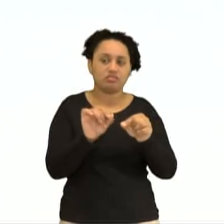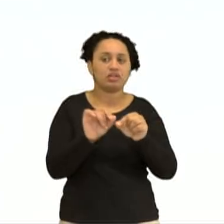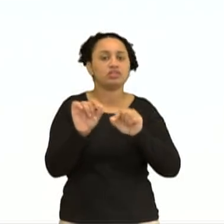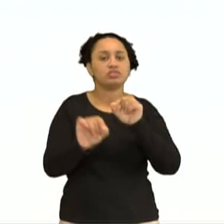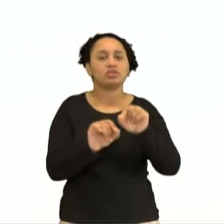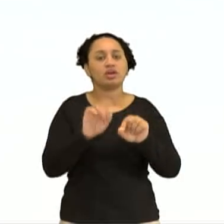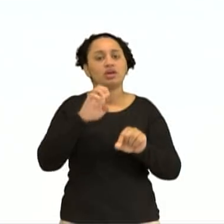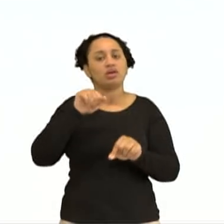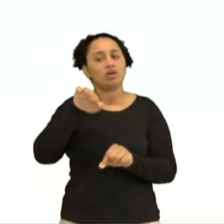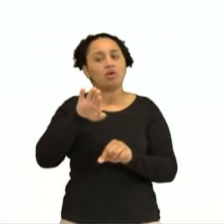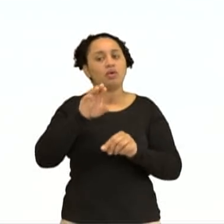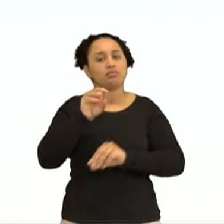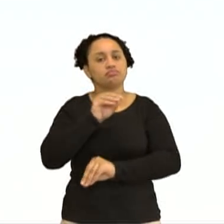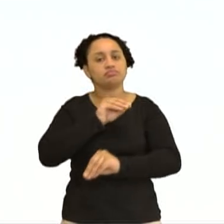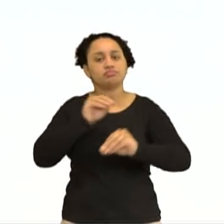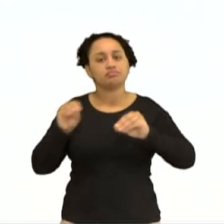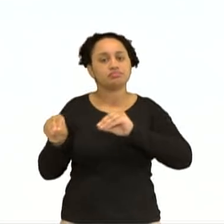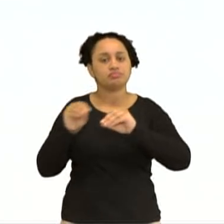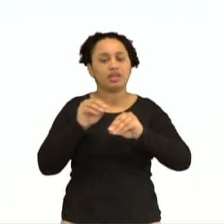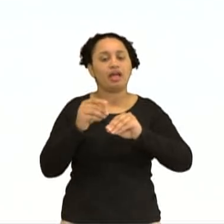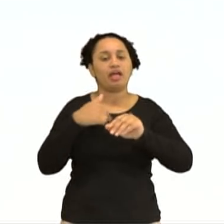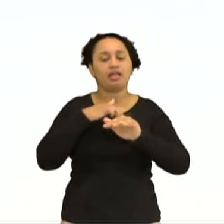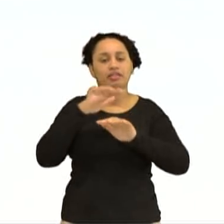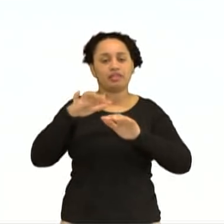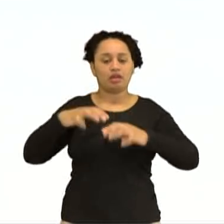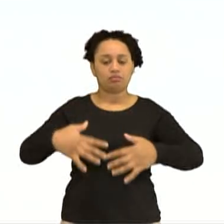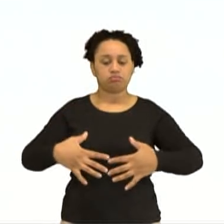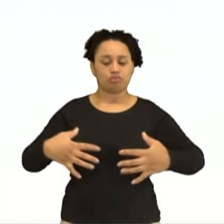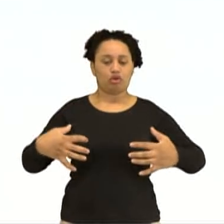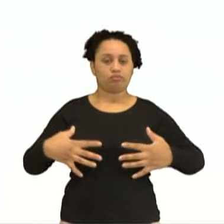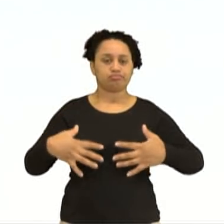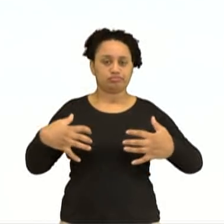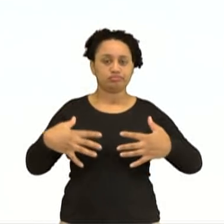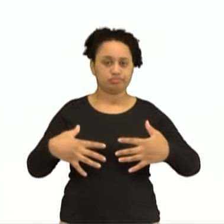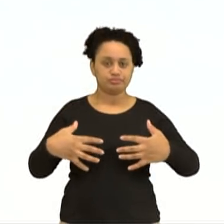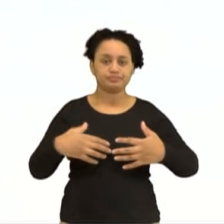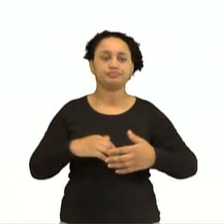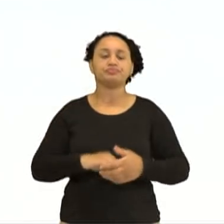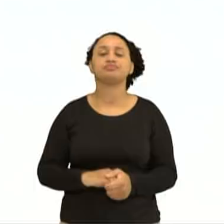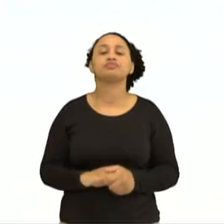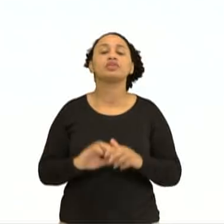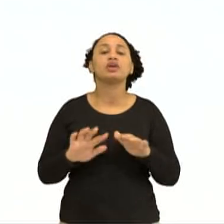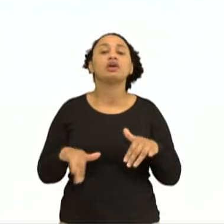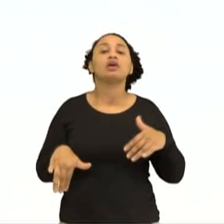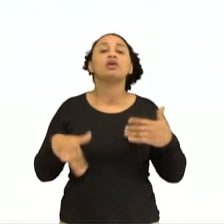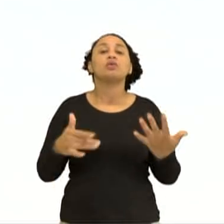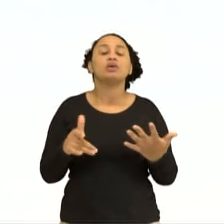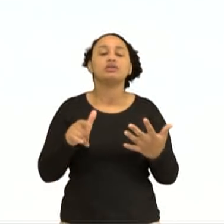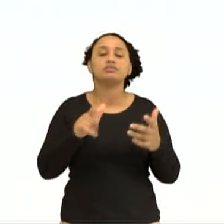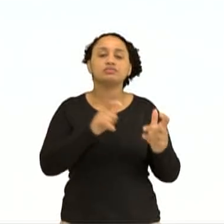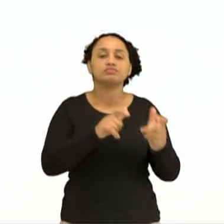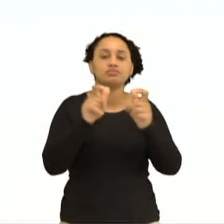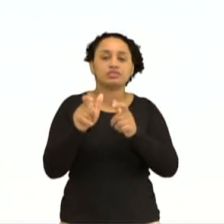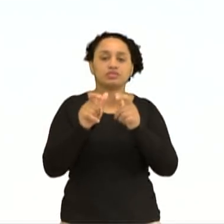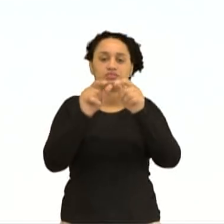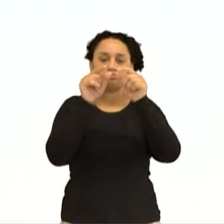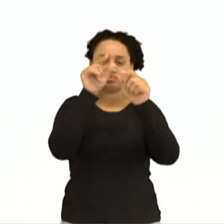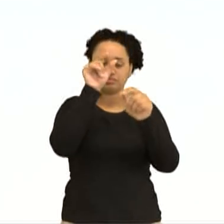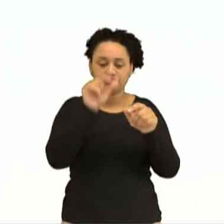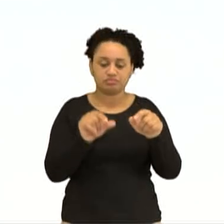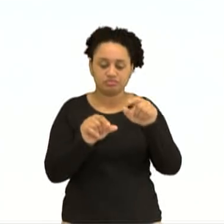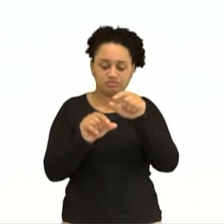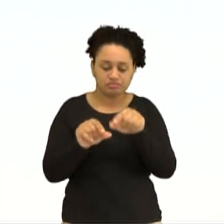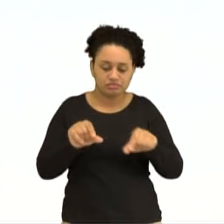ali o ar, o oxigênio até os alvéolos pulmonares, bronquíolos e alvéolos. Quando esses locais, esses canais, estão